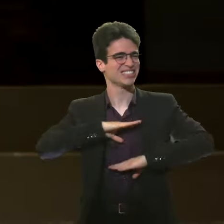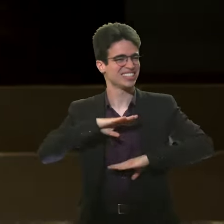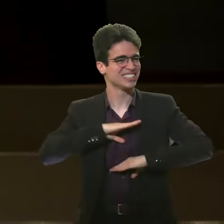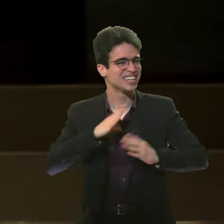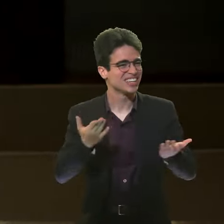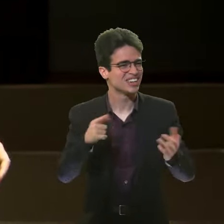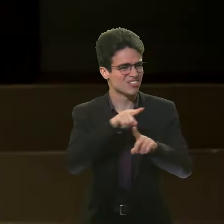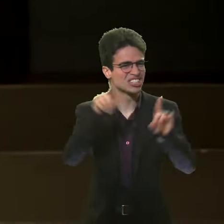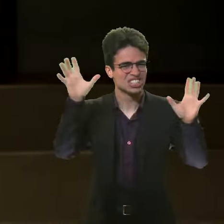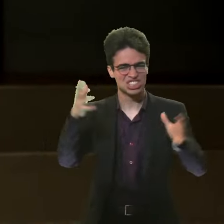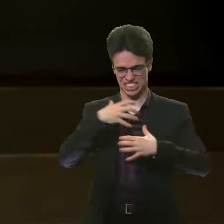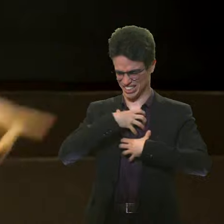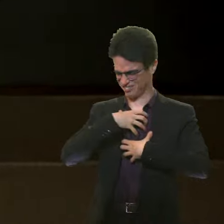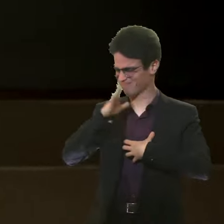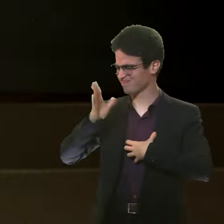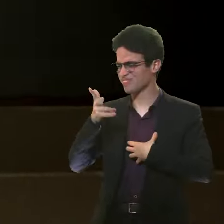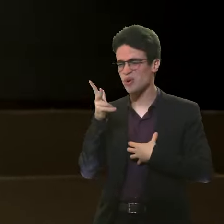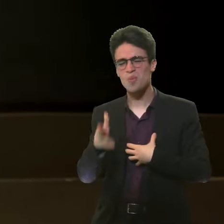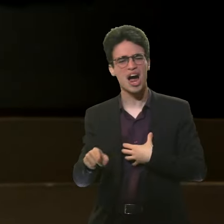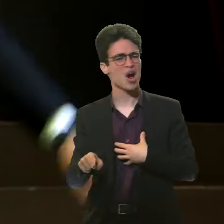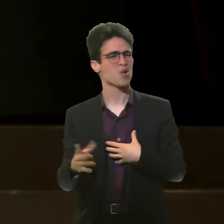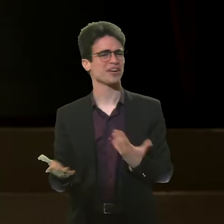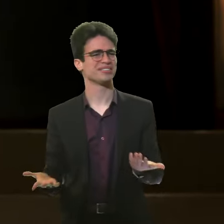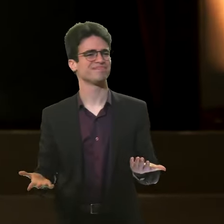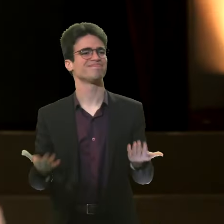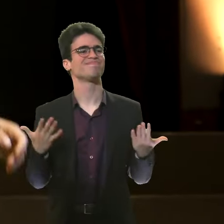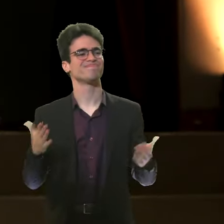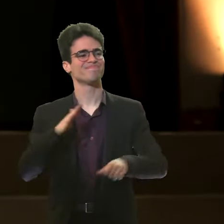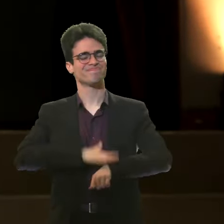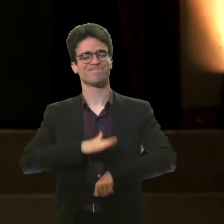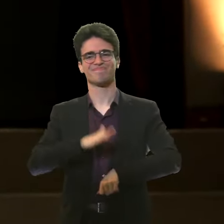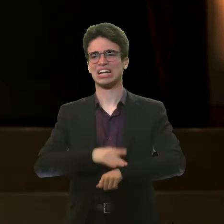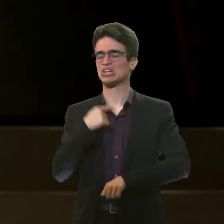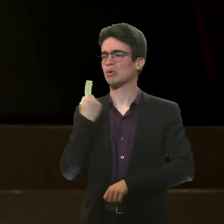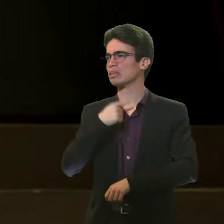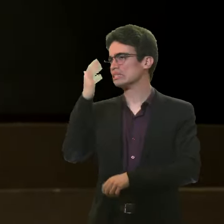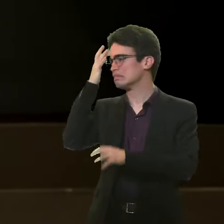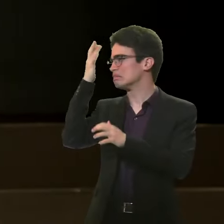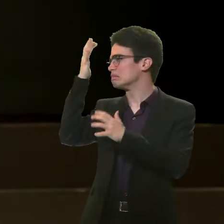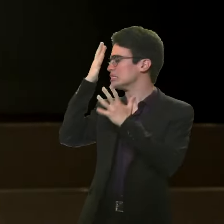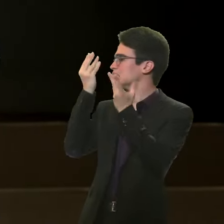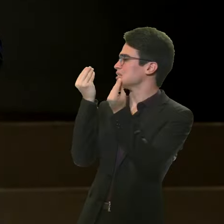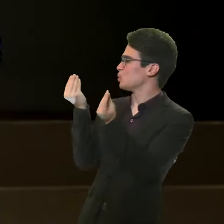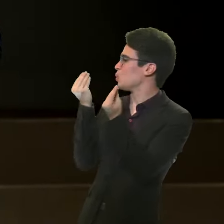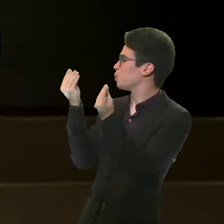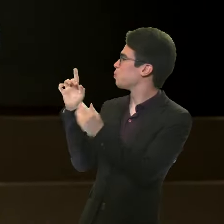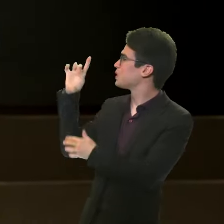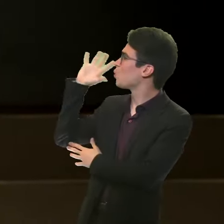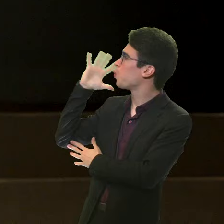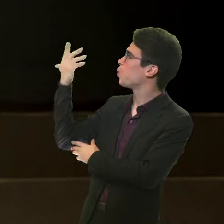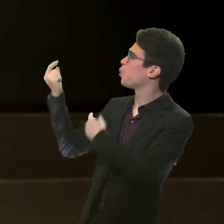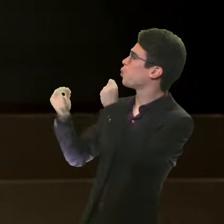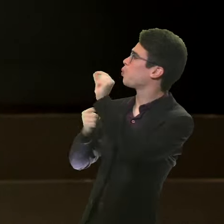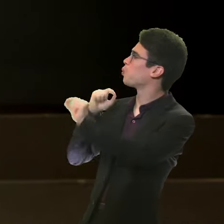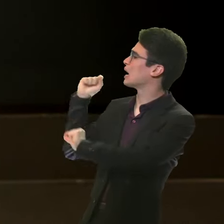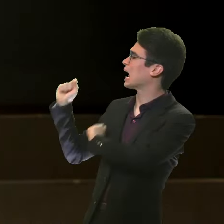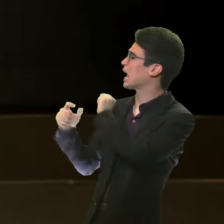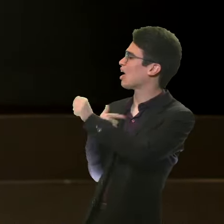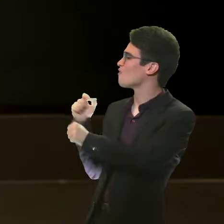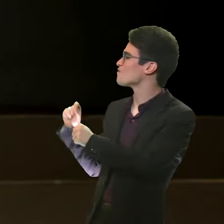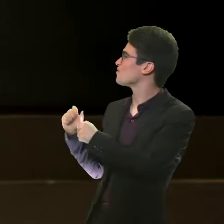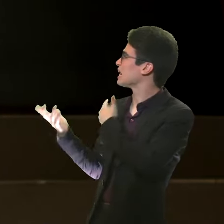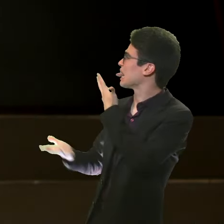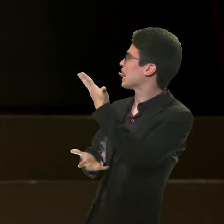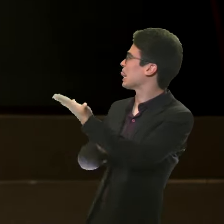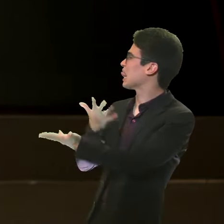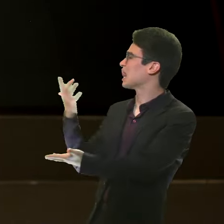vida estava assim. Nesses momentos, normalmente, passa um questionamento na nossa cabeça. Deus, o que aconteceu? O que eu fiz? Né? Você